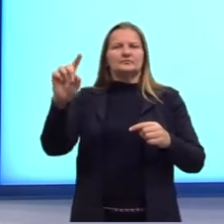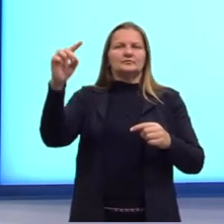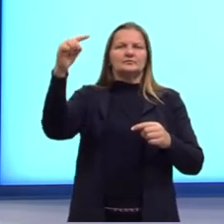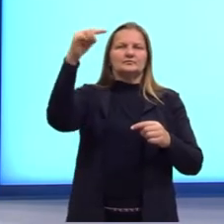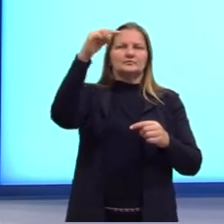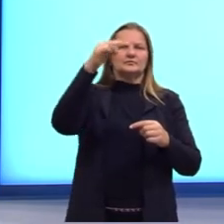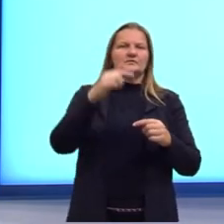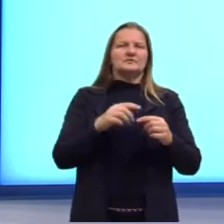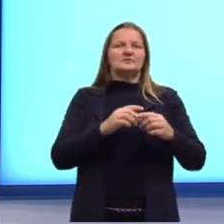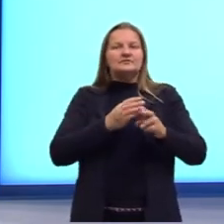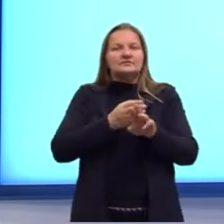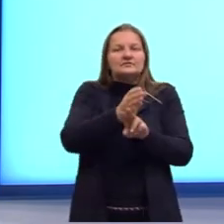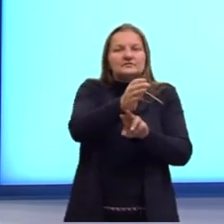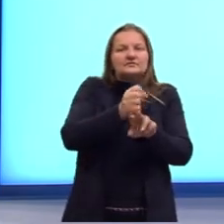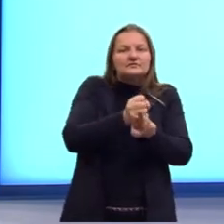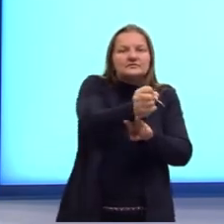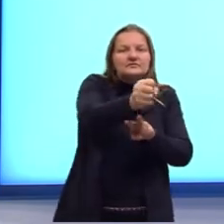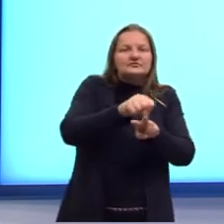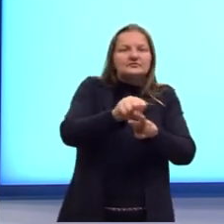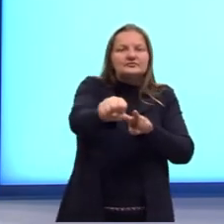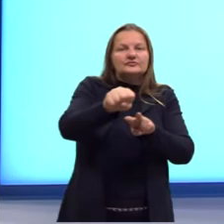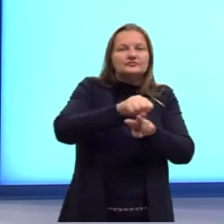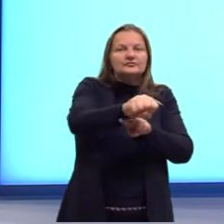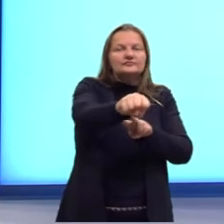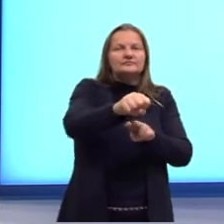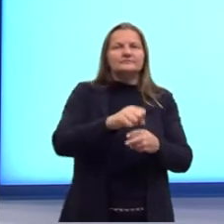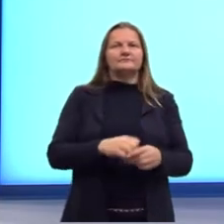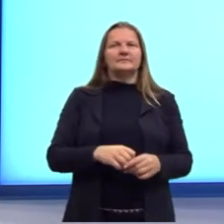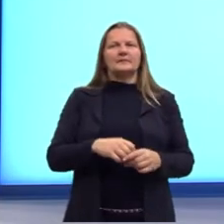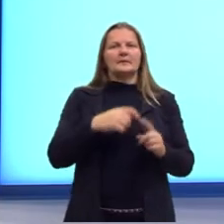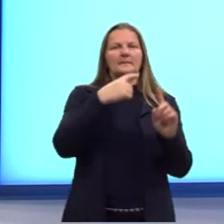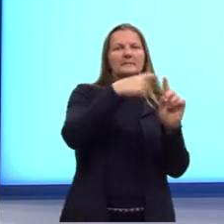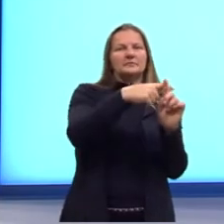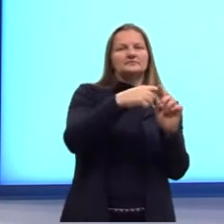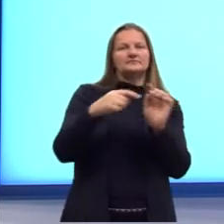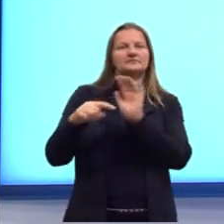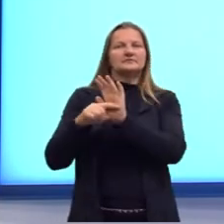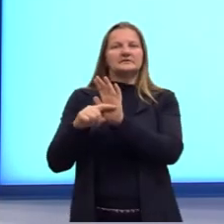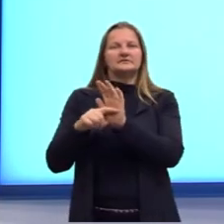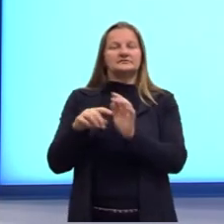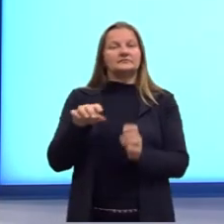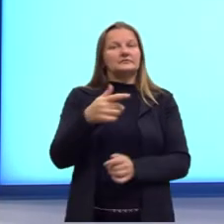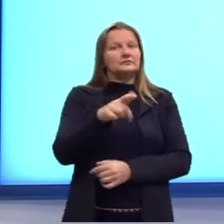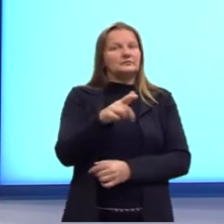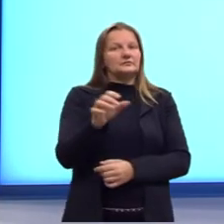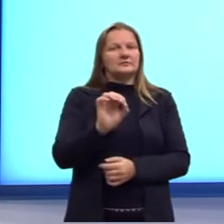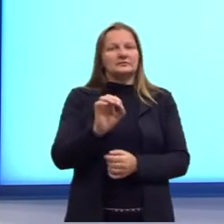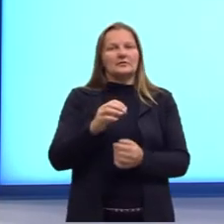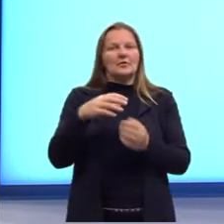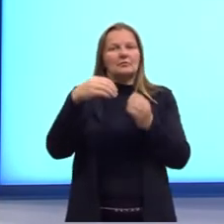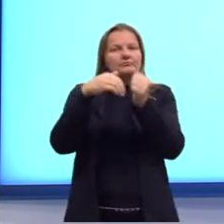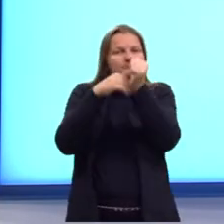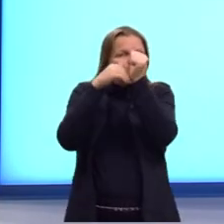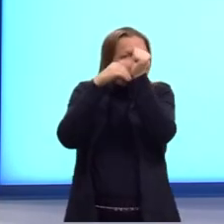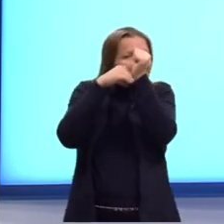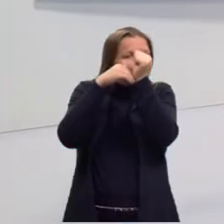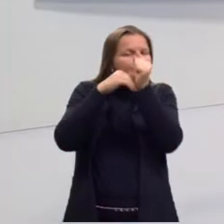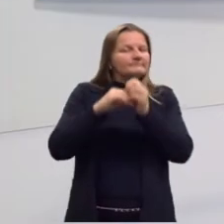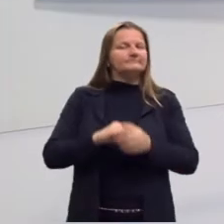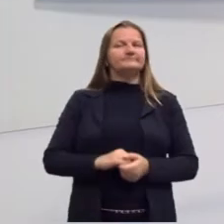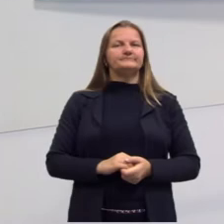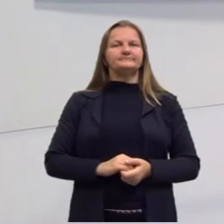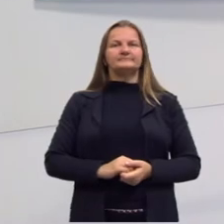difícil aparece tá mas é difícil aparecer positivo e negativo aqui então a gente o MIT nessa